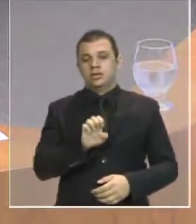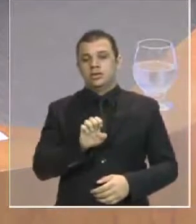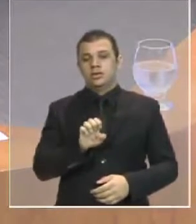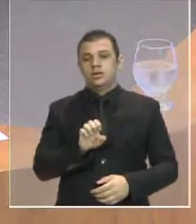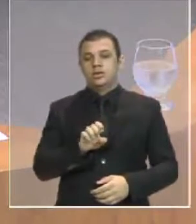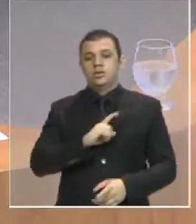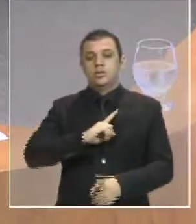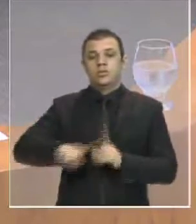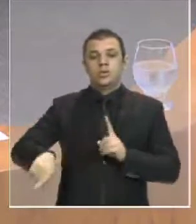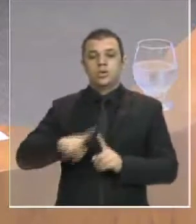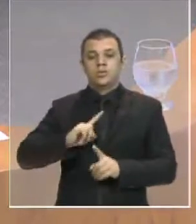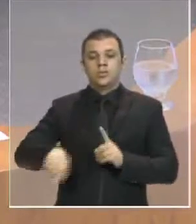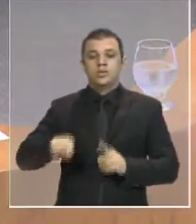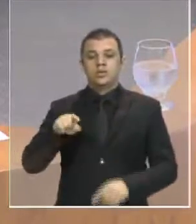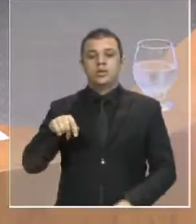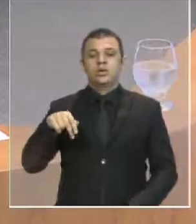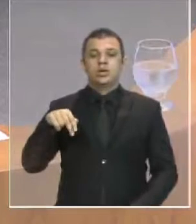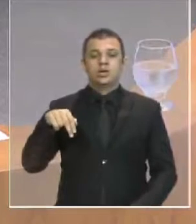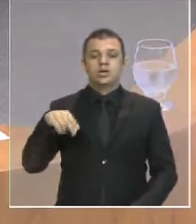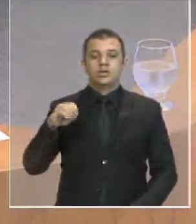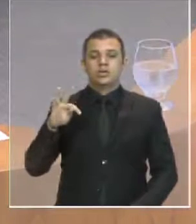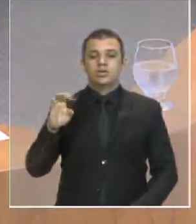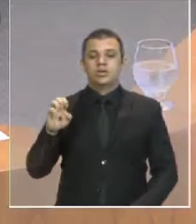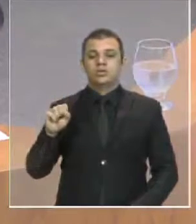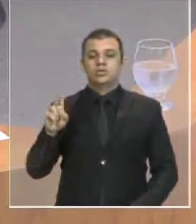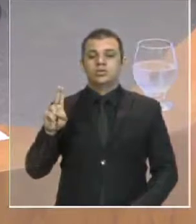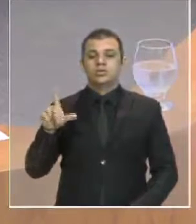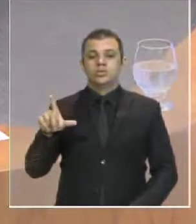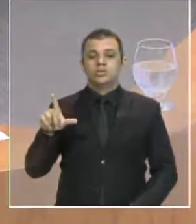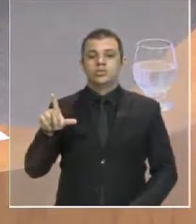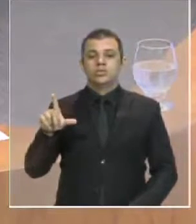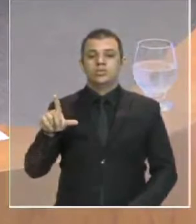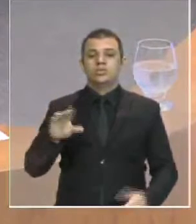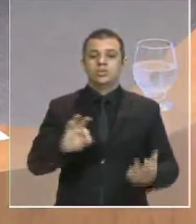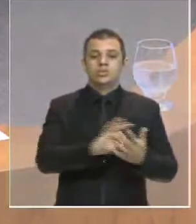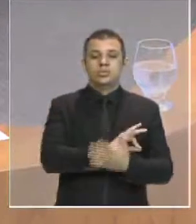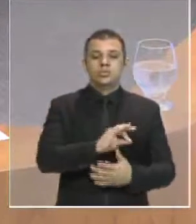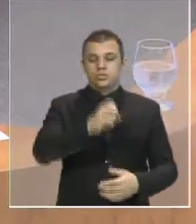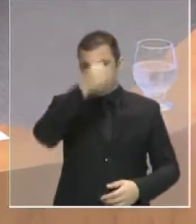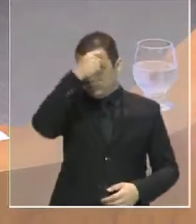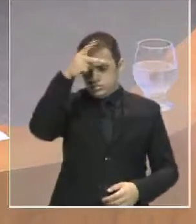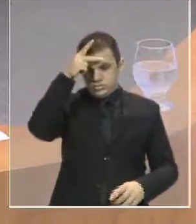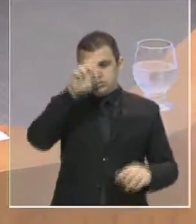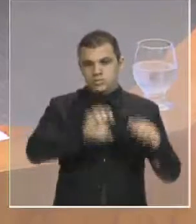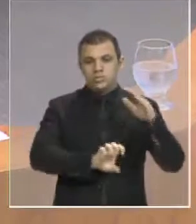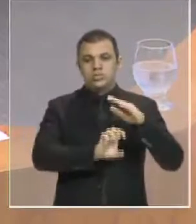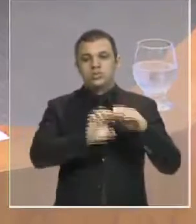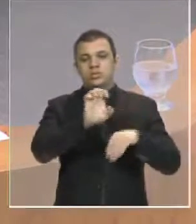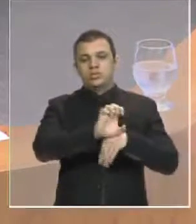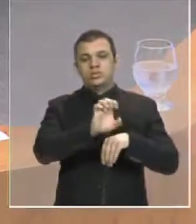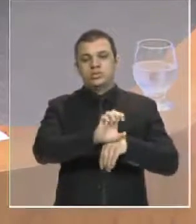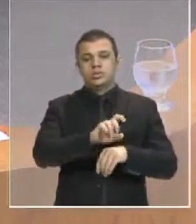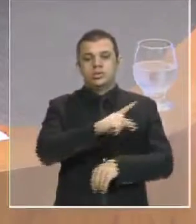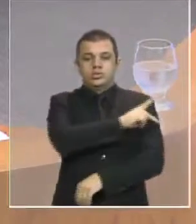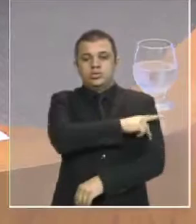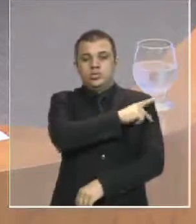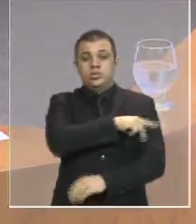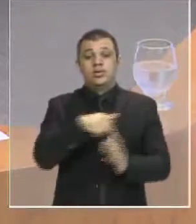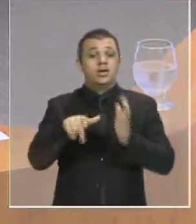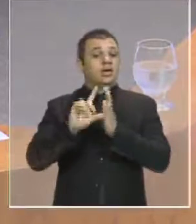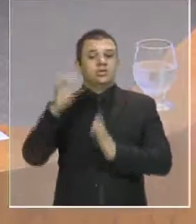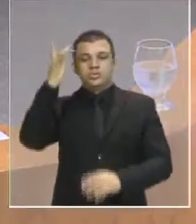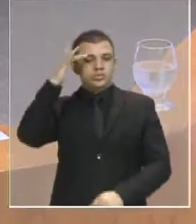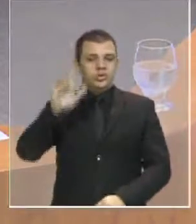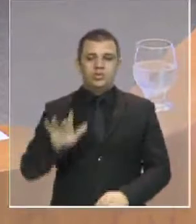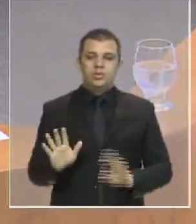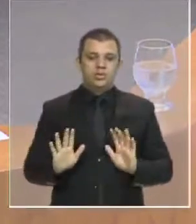Piauí. Ou seja, até aí não se sabia da irregularidade e nem da publicação e da notificação da